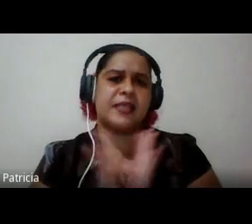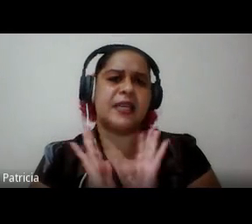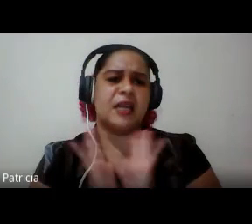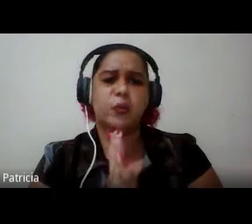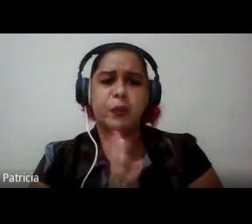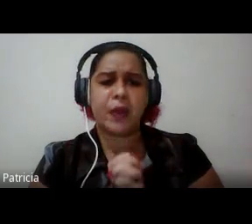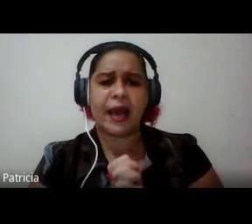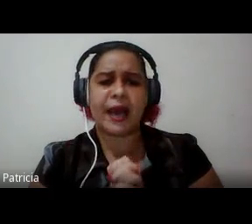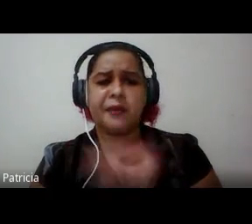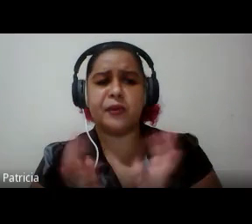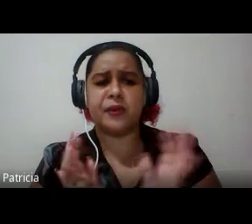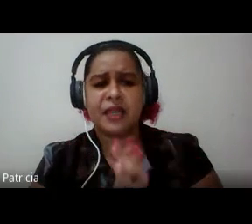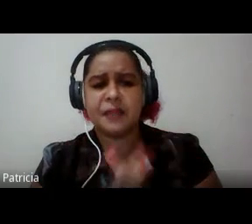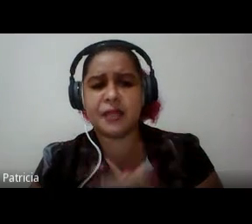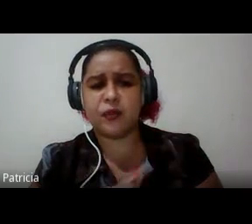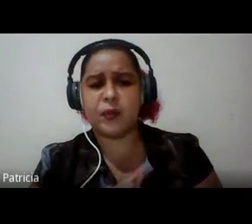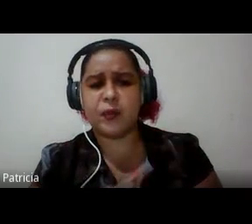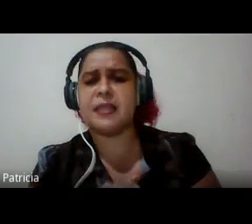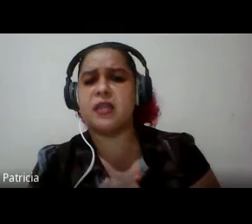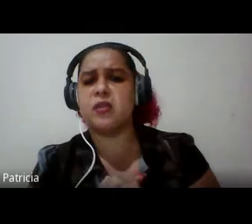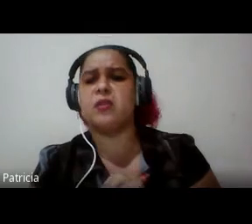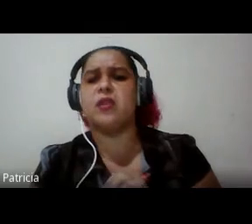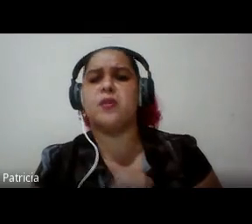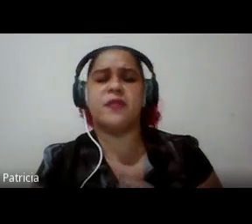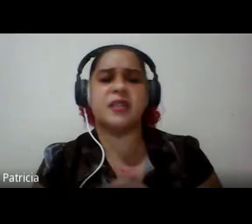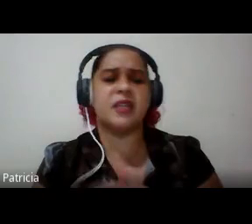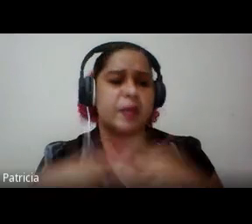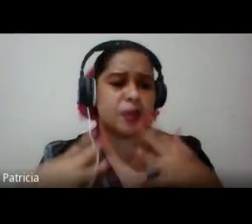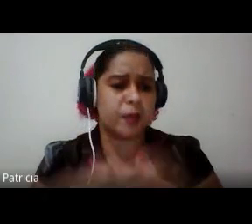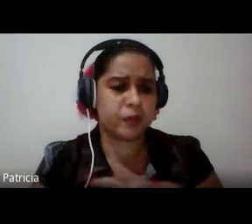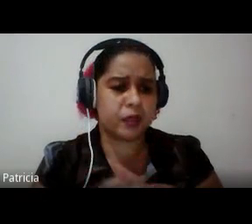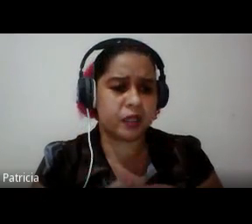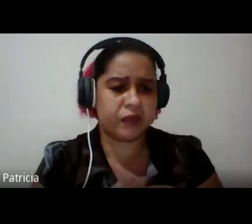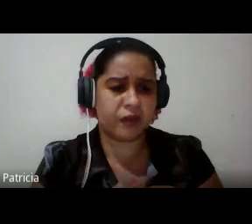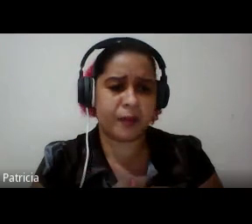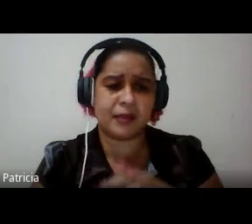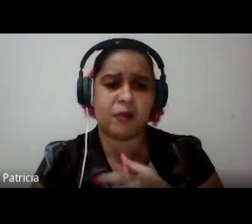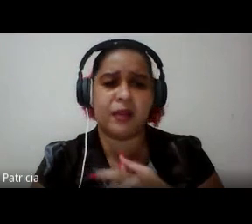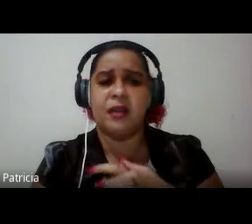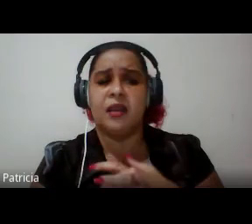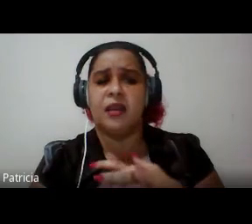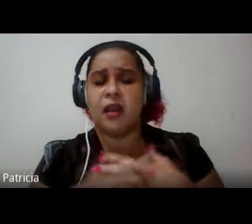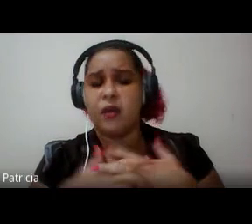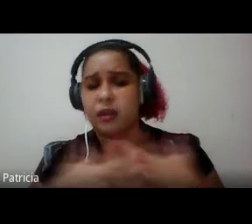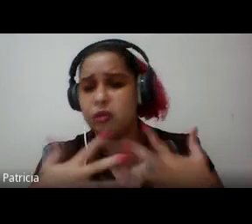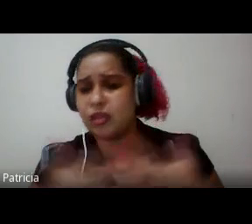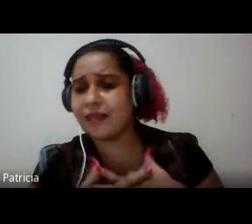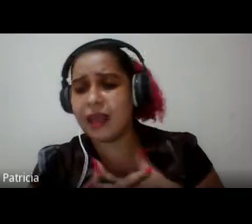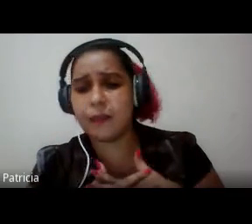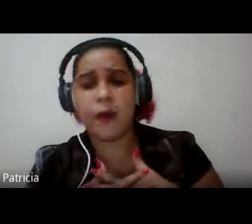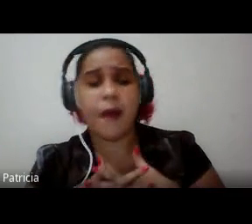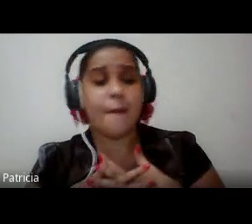uma oficina, é tudo muito rápido. Infelizmente, eu não vou poder passar todos os conteúdos para vocês, vou passar o mínimo de informação, que é o que nos